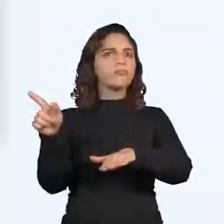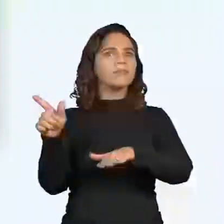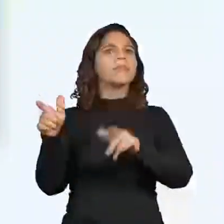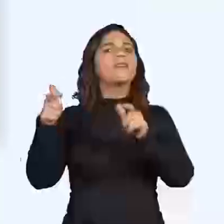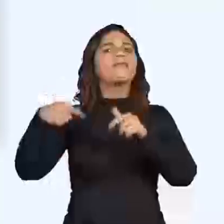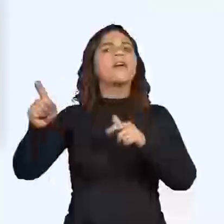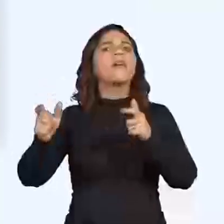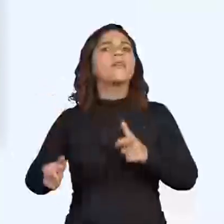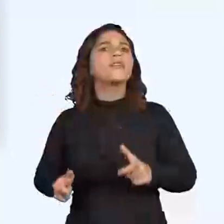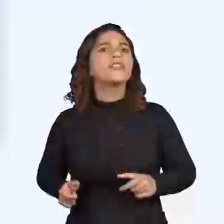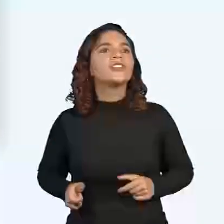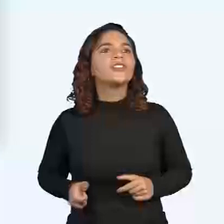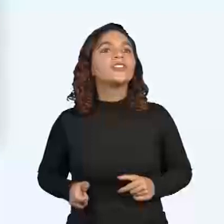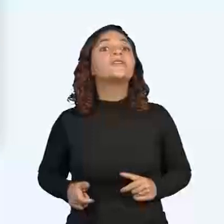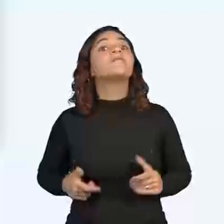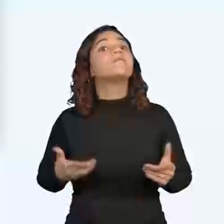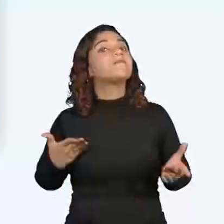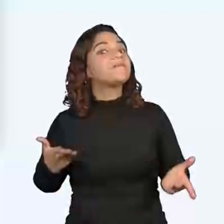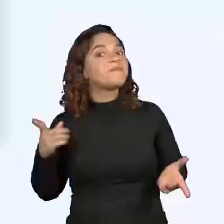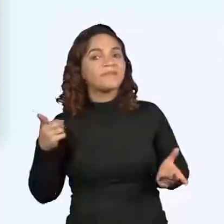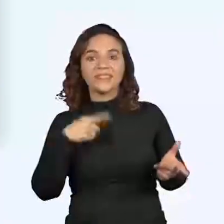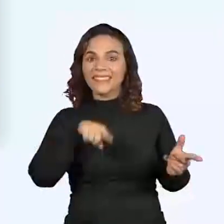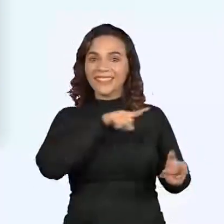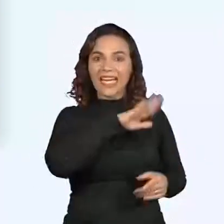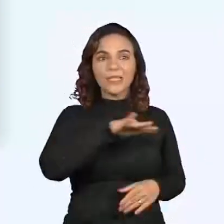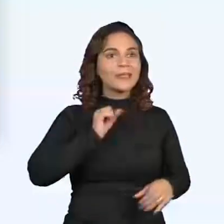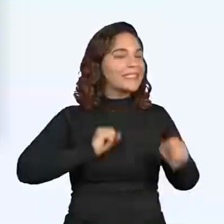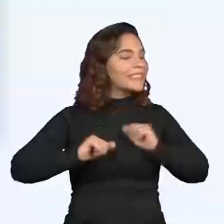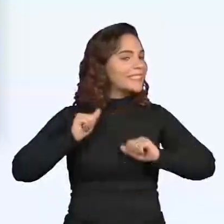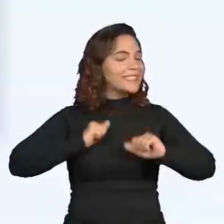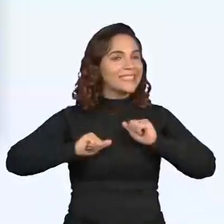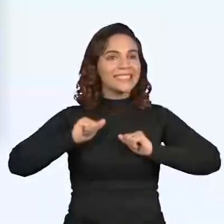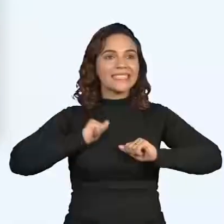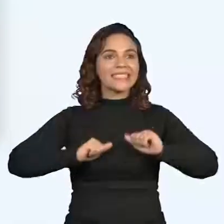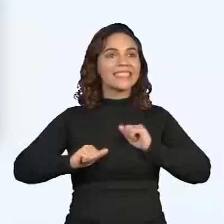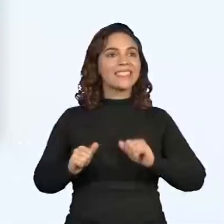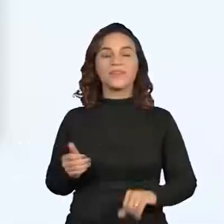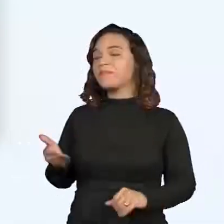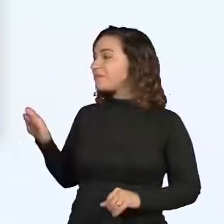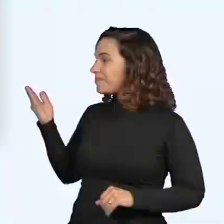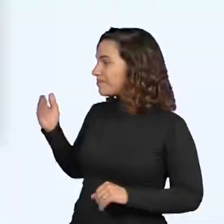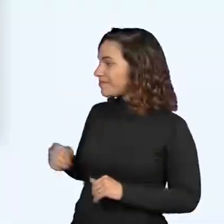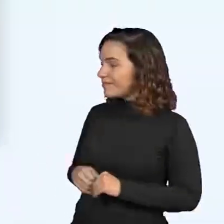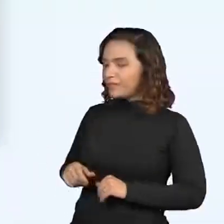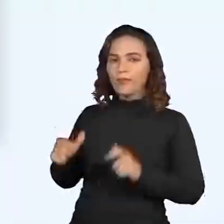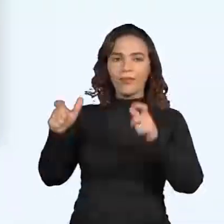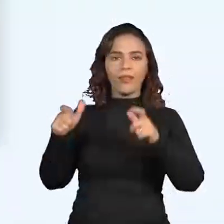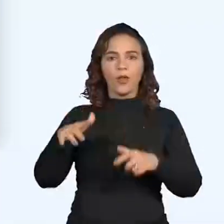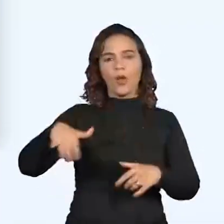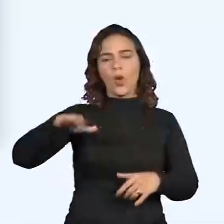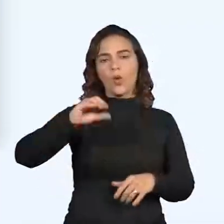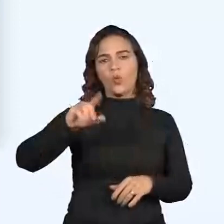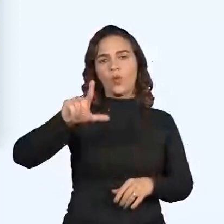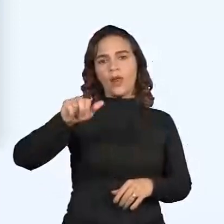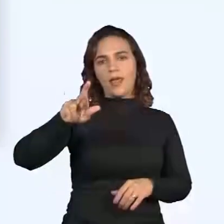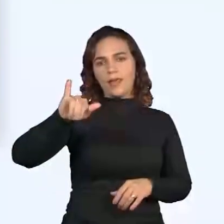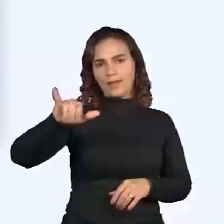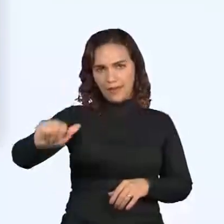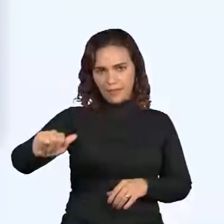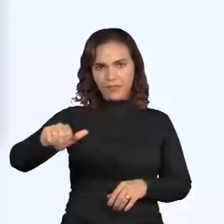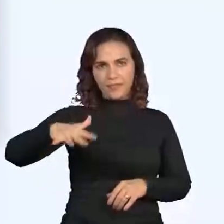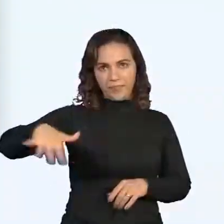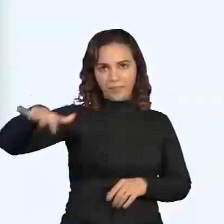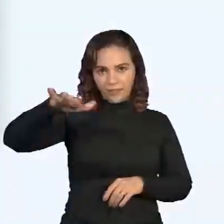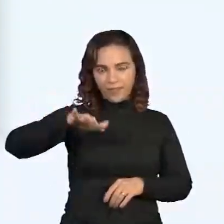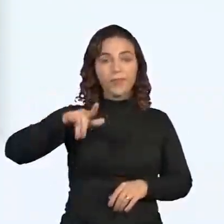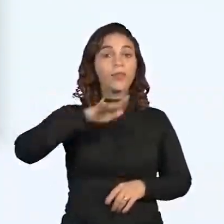estão indo? E um dos momentos mais esperados pelos alunos acontece aqui em uma aularia que fica no bairro do Paracuriú. Por aqui os